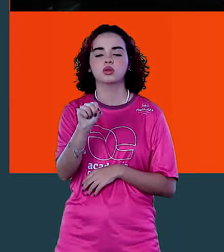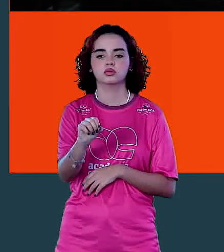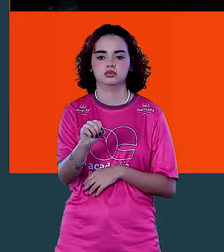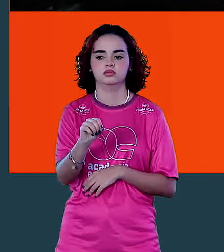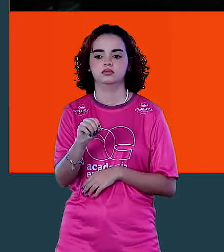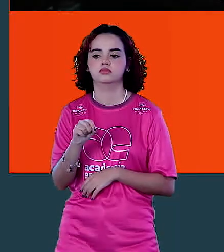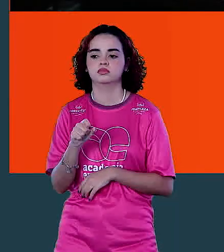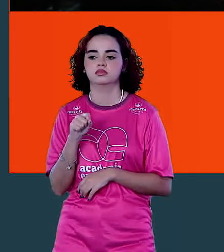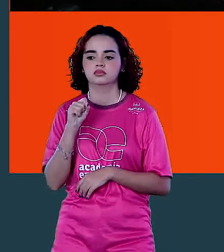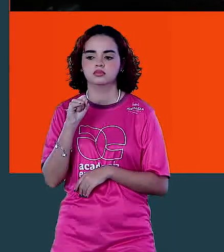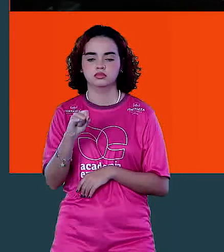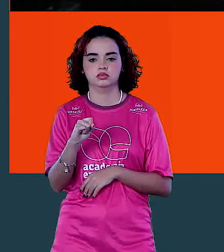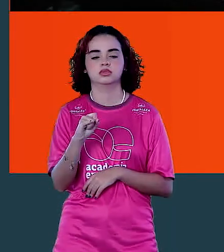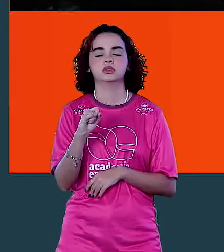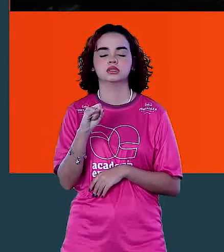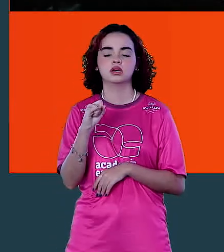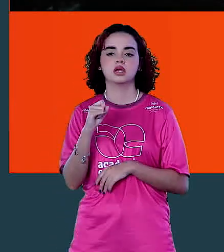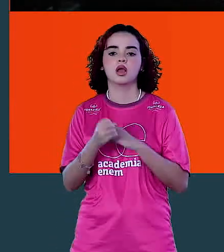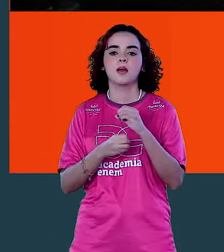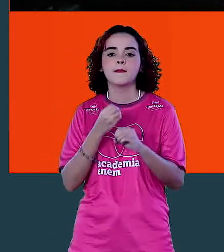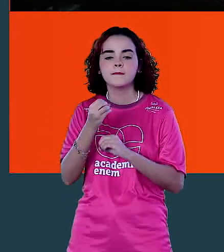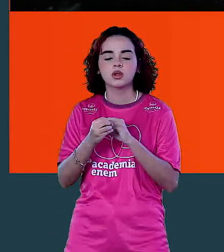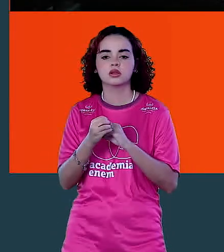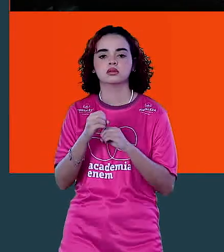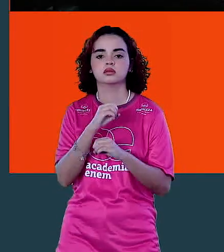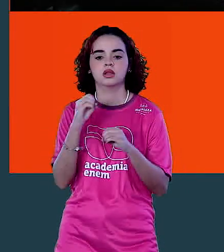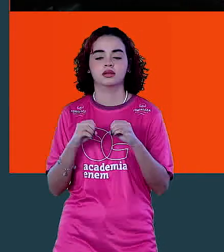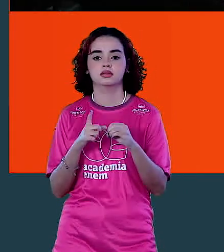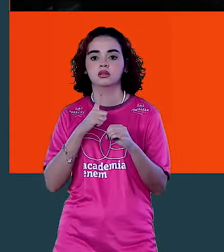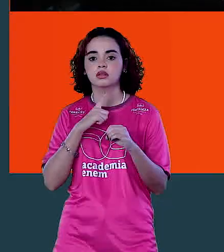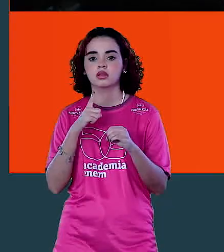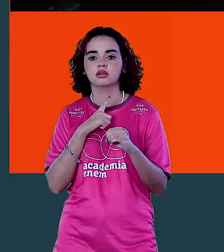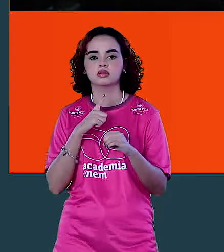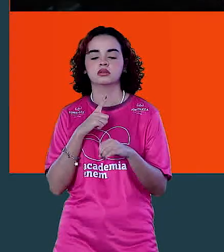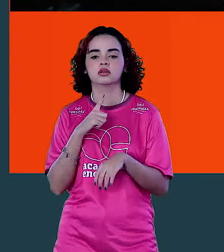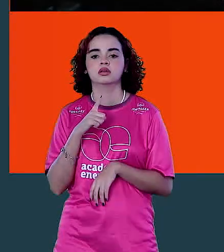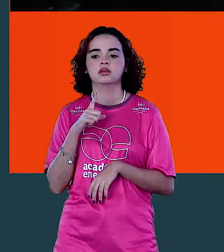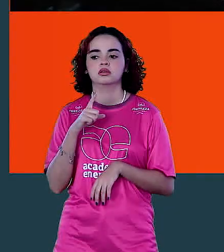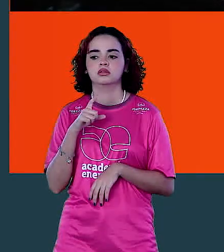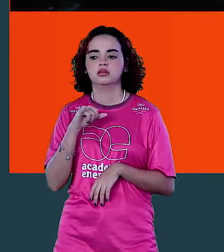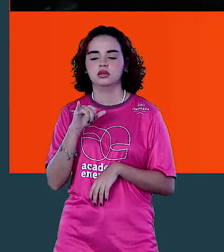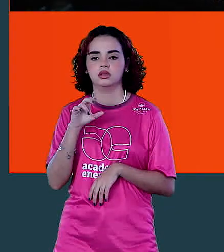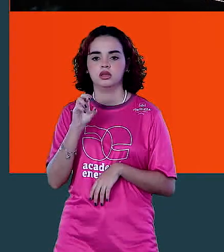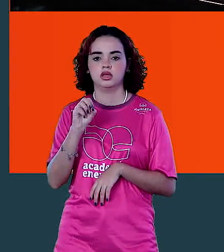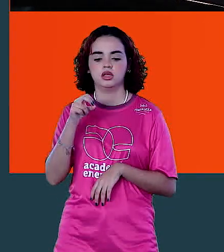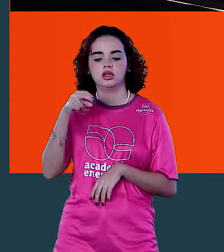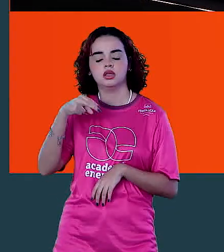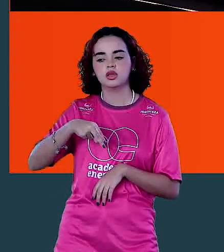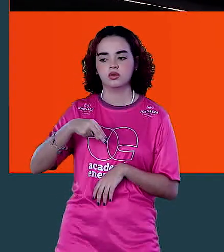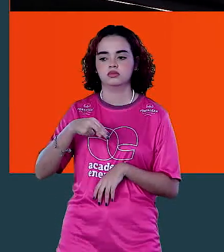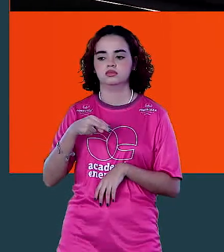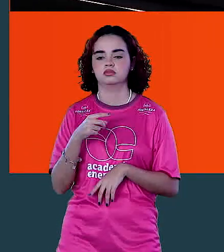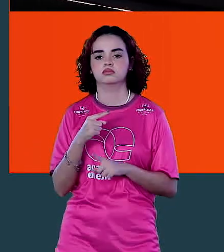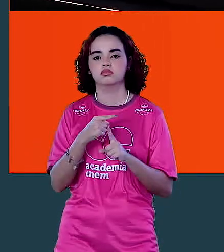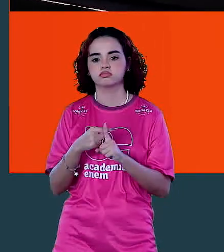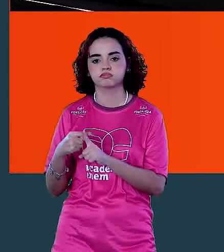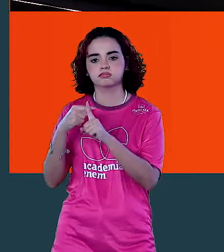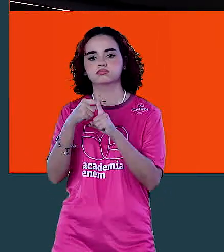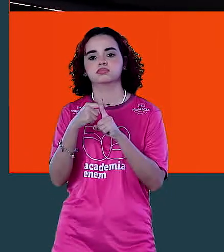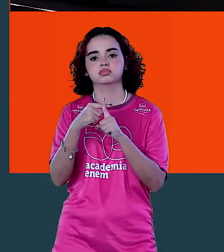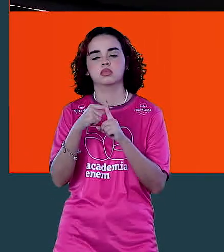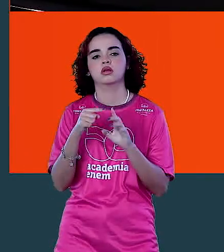Se a molécula tiver o quê? Íons. Se tu vê lá no desenho da molécula que tem o